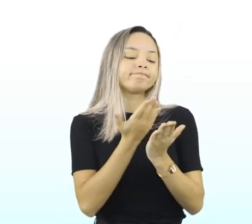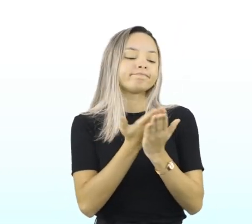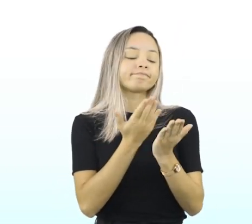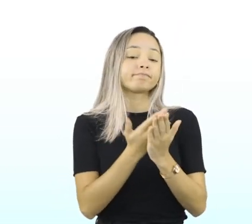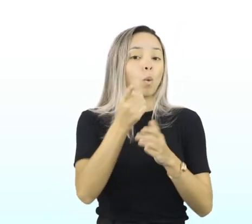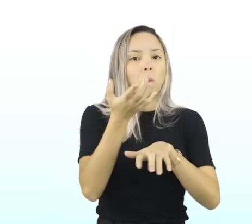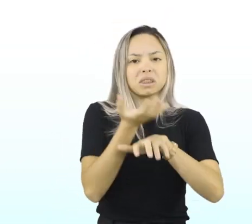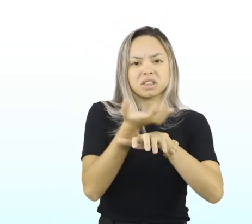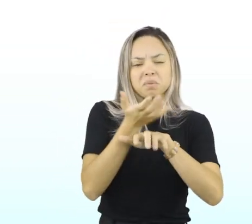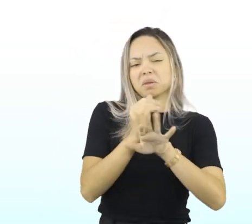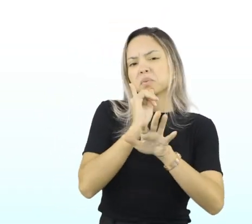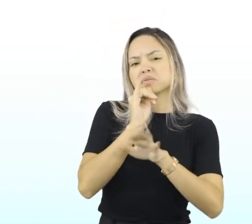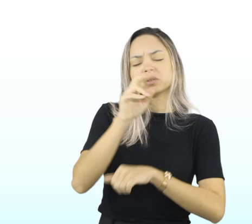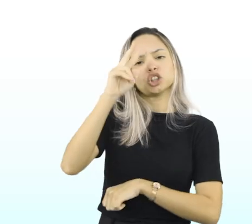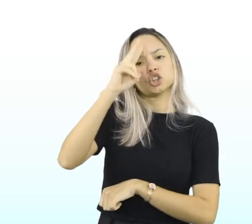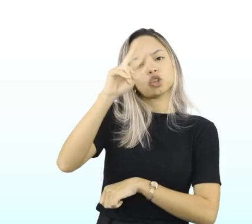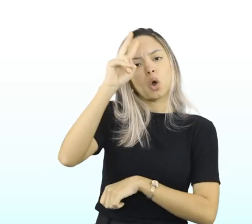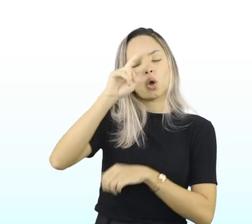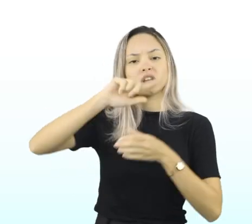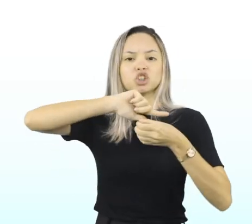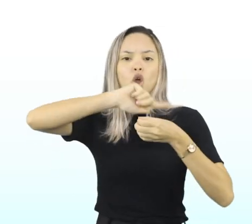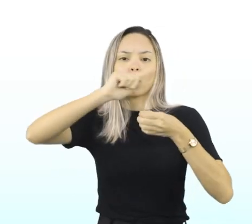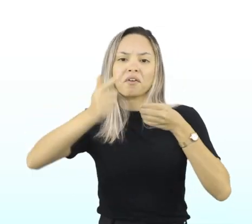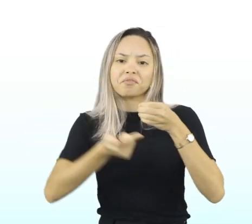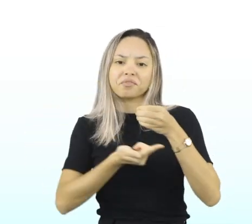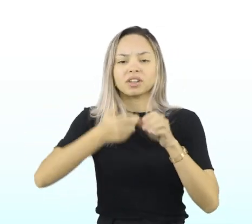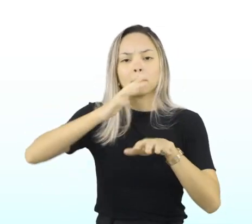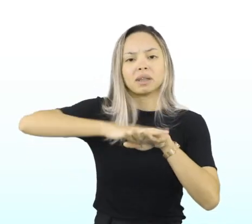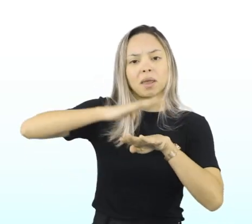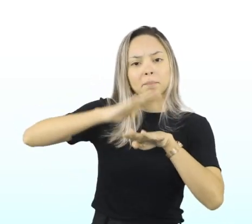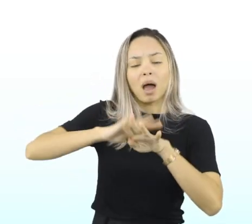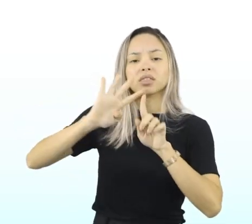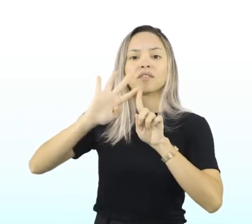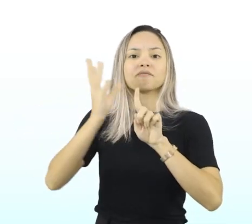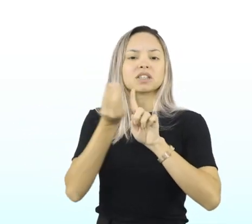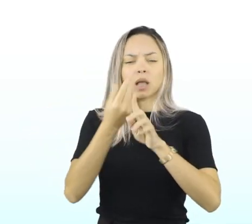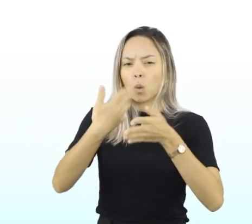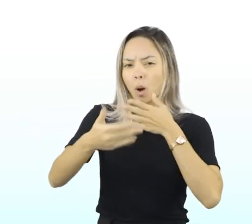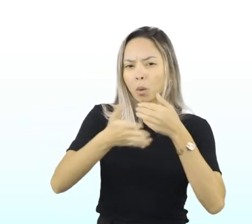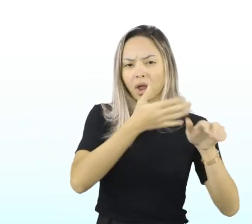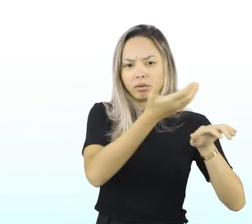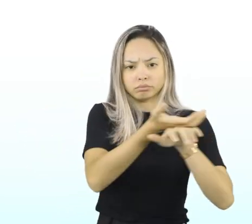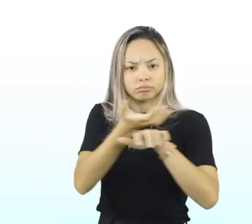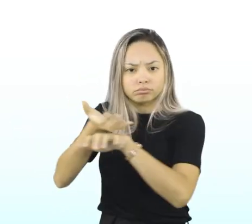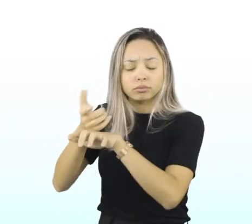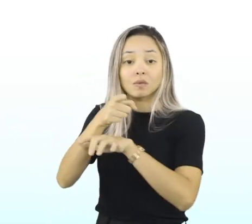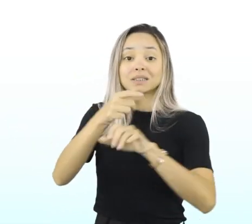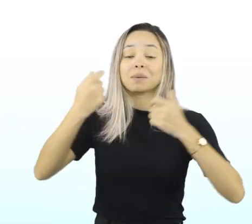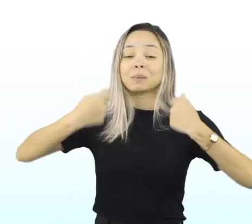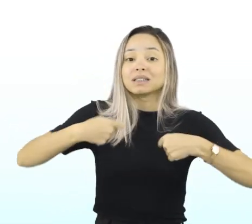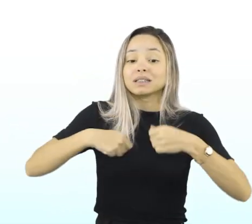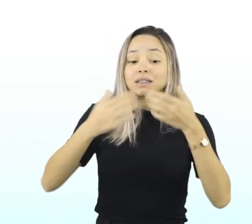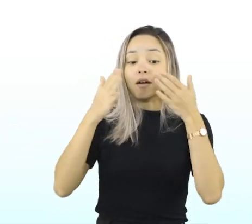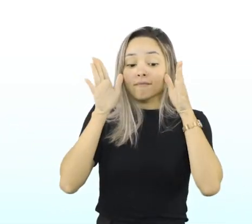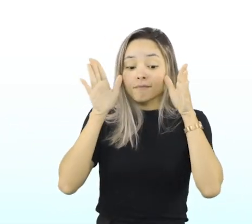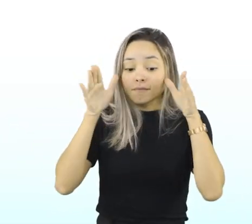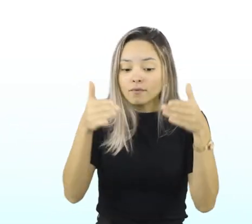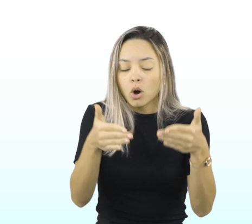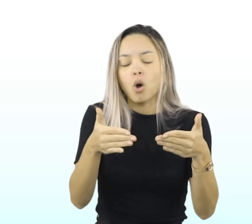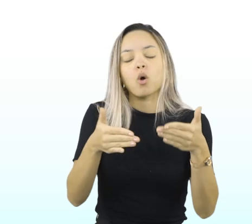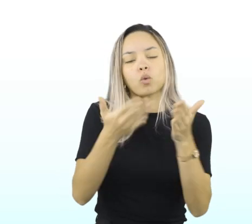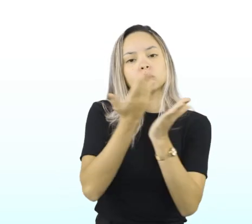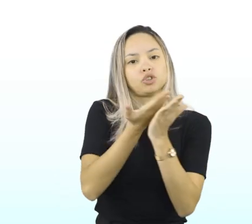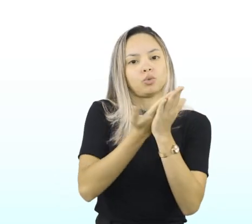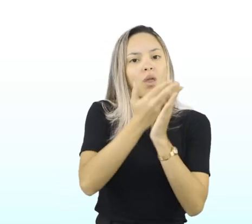para estudar uma matéria lá como história, geografia, matemática, física, qualquer matéria, você tem que parar para se